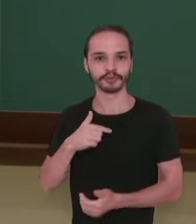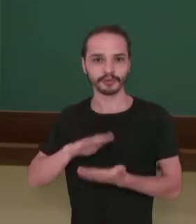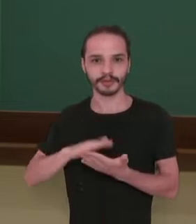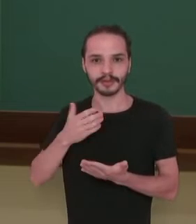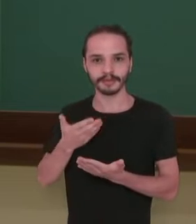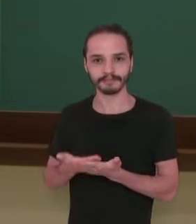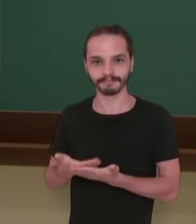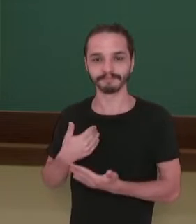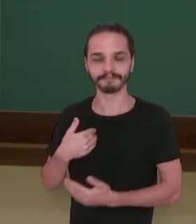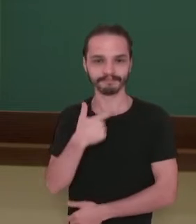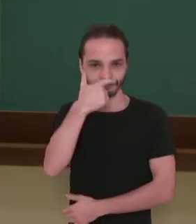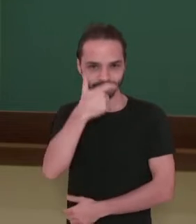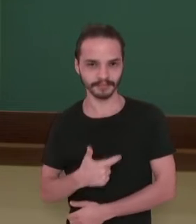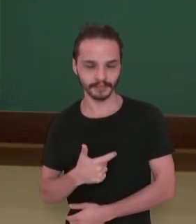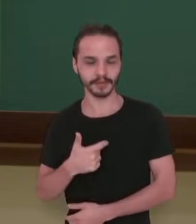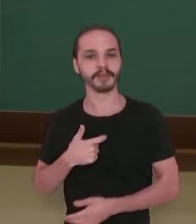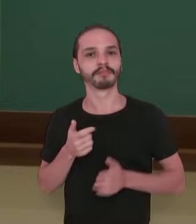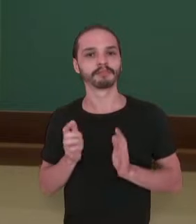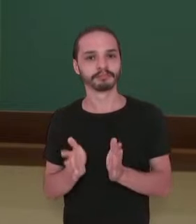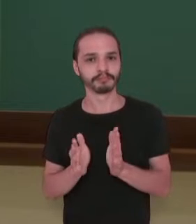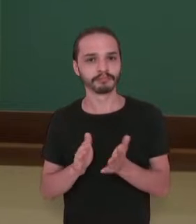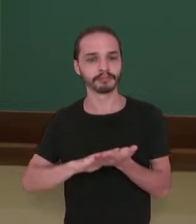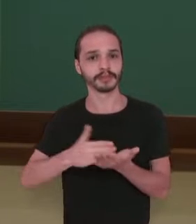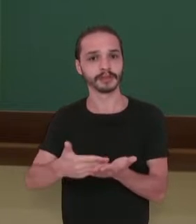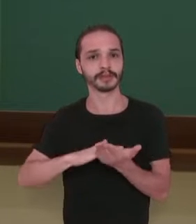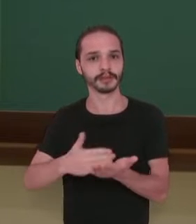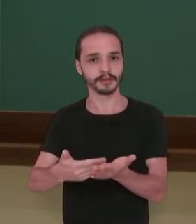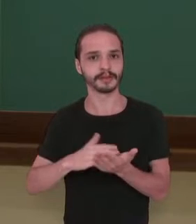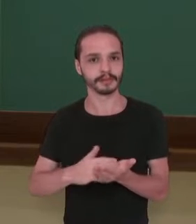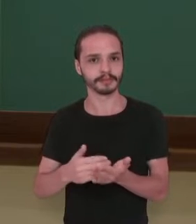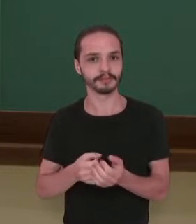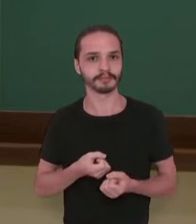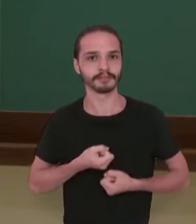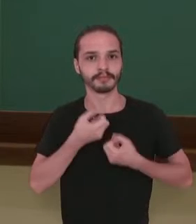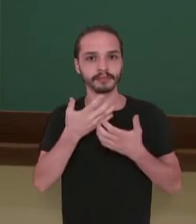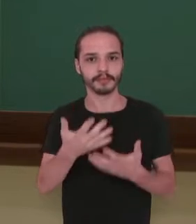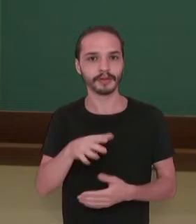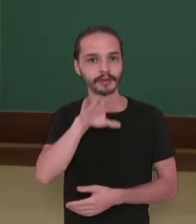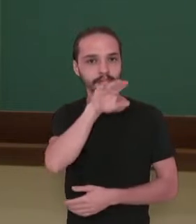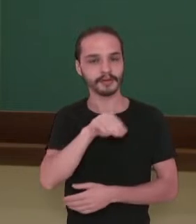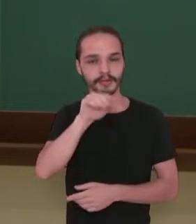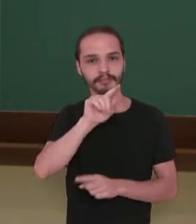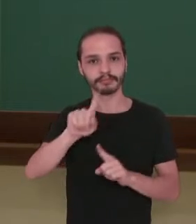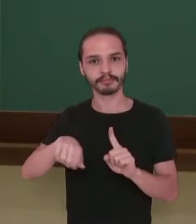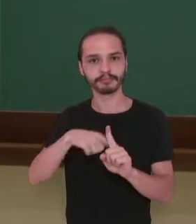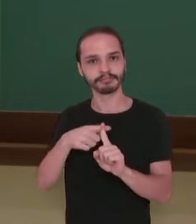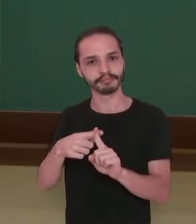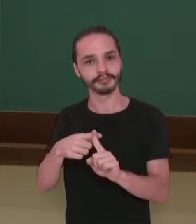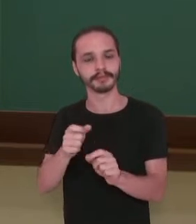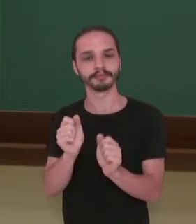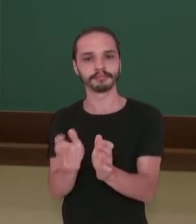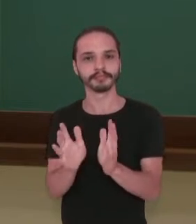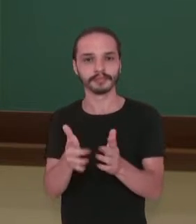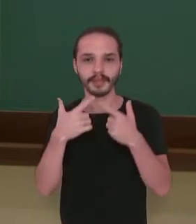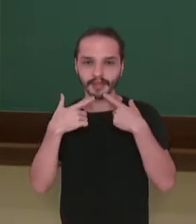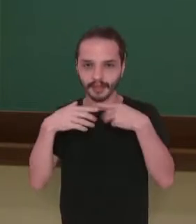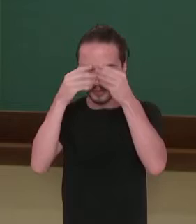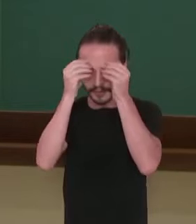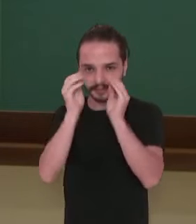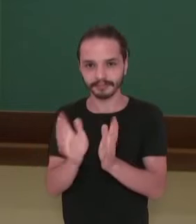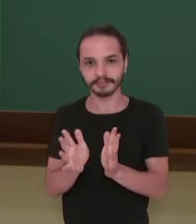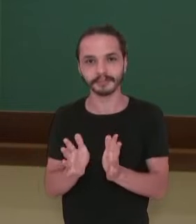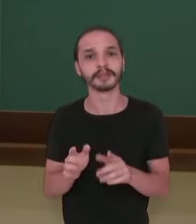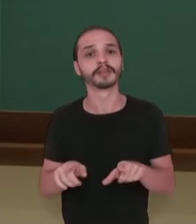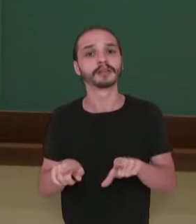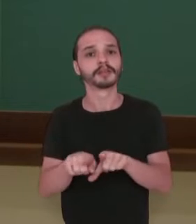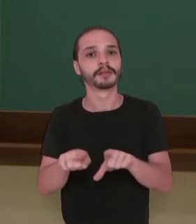intérprete, o Felipe, que está fazendo aqui a transcrição da minha linguagem oral para a língua de sinais, para a linguagem de sinais, e